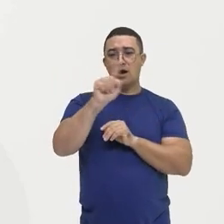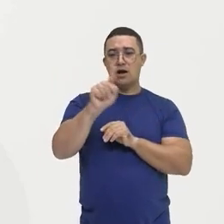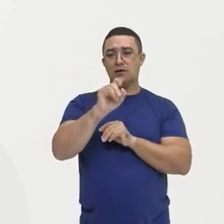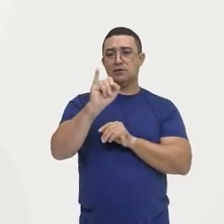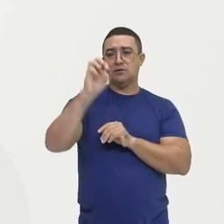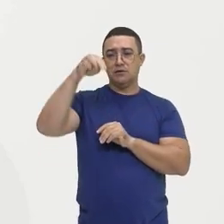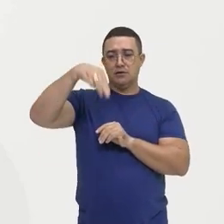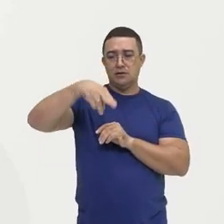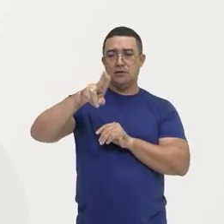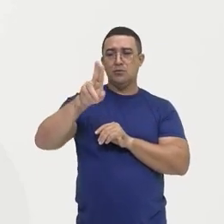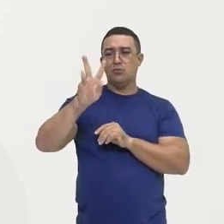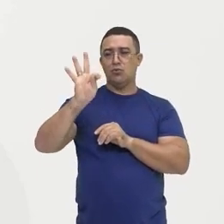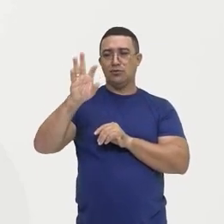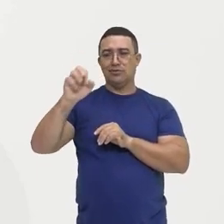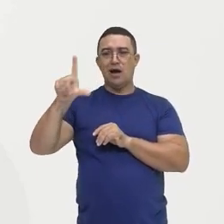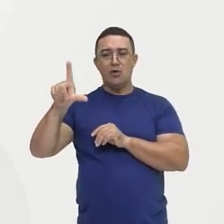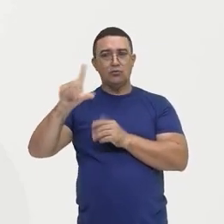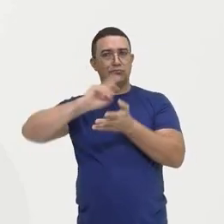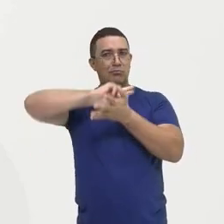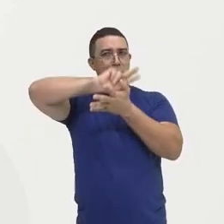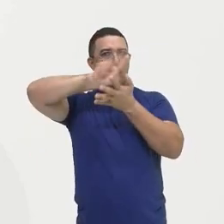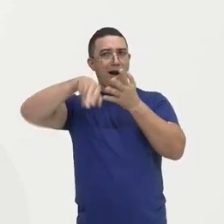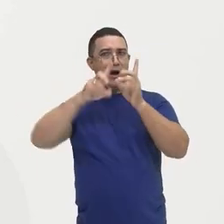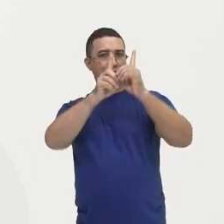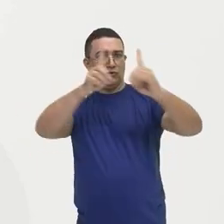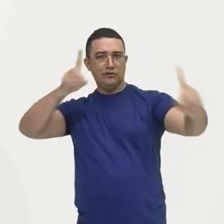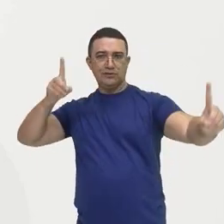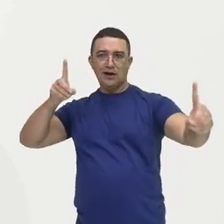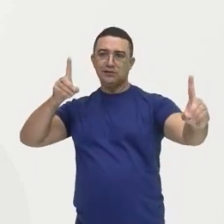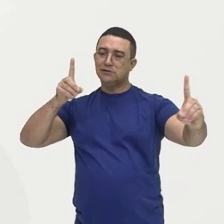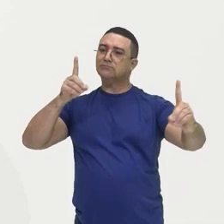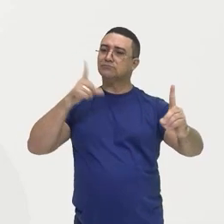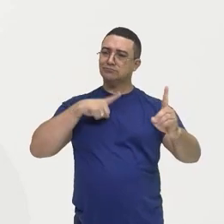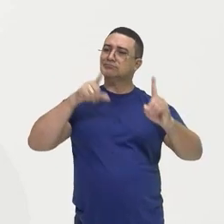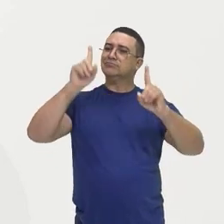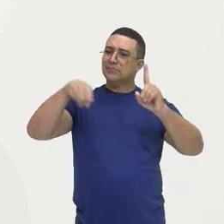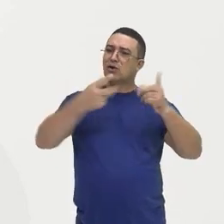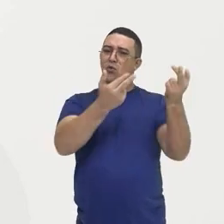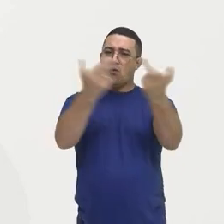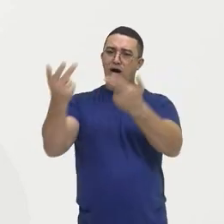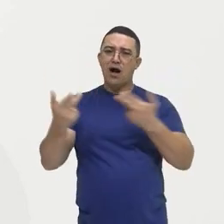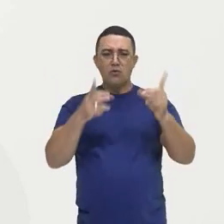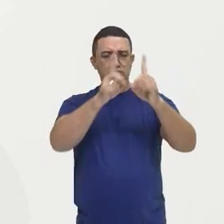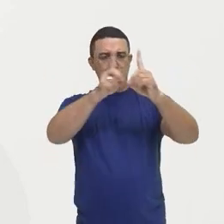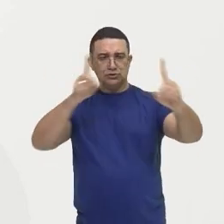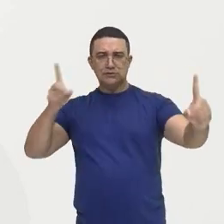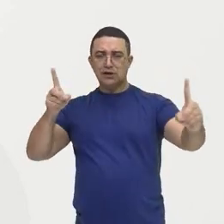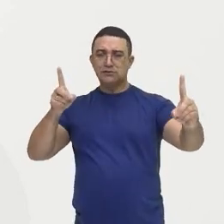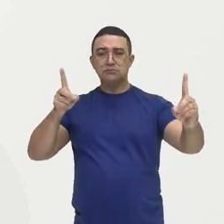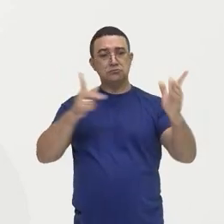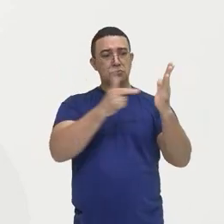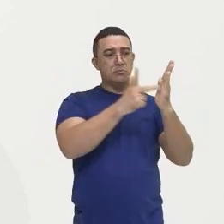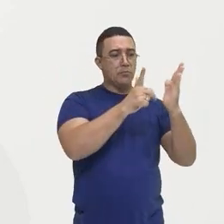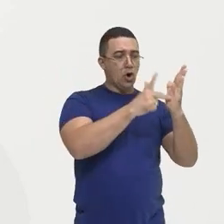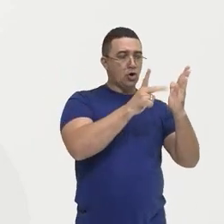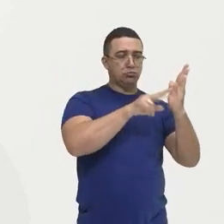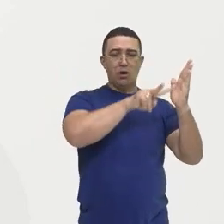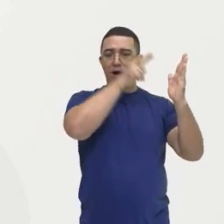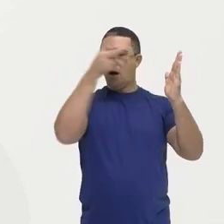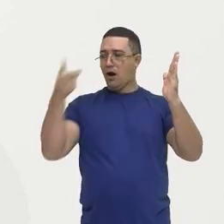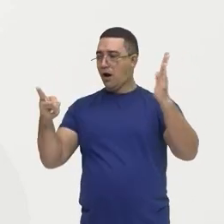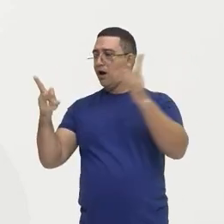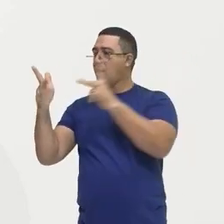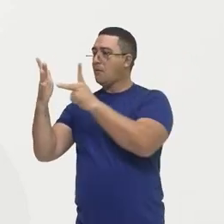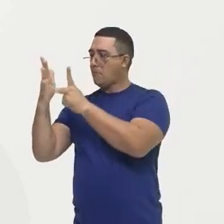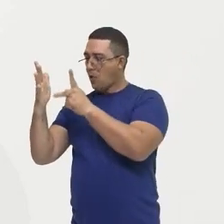aqui equidistante, então significa dizer que a gente tem a mesma distância a partir de um ponto que você vai tomar.